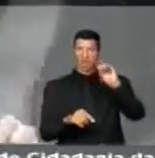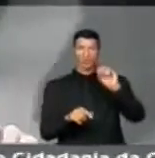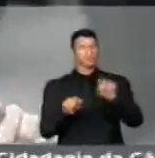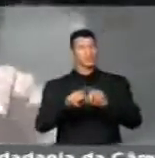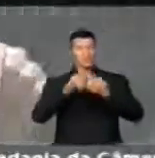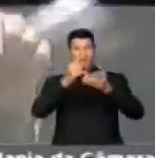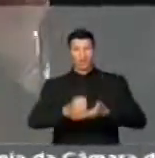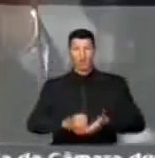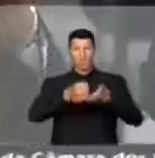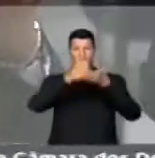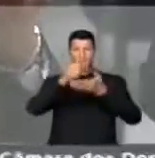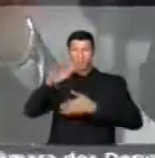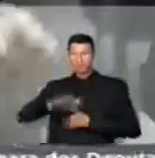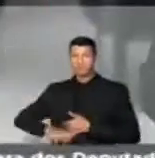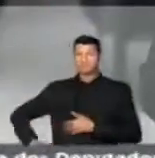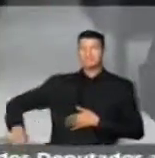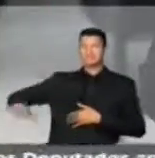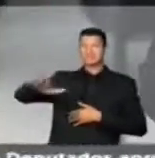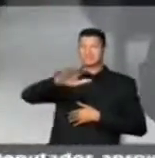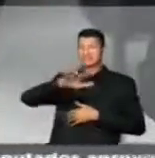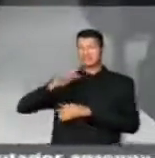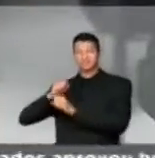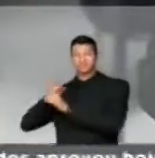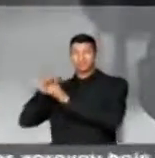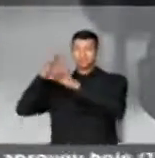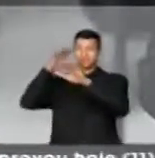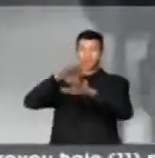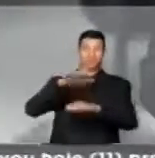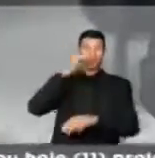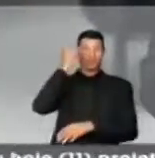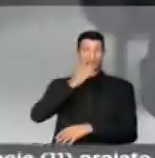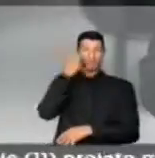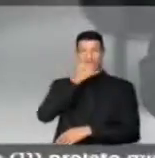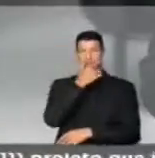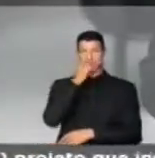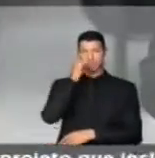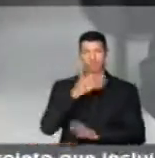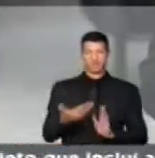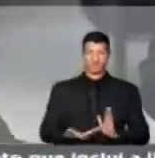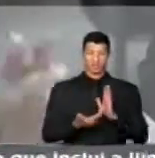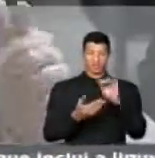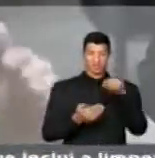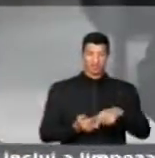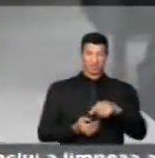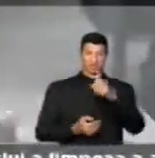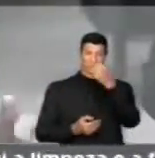com o apoio da maioria esmagadora dos deputados e deputadas dessa casa,